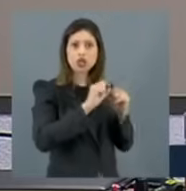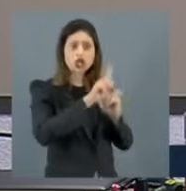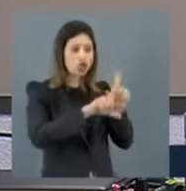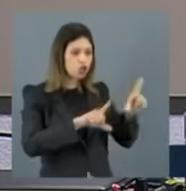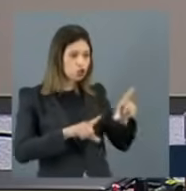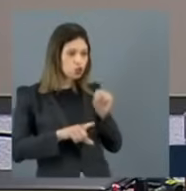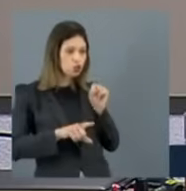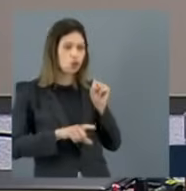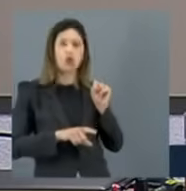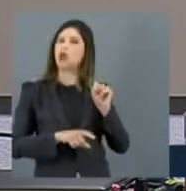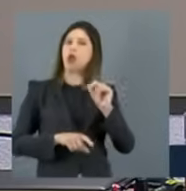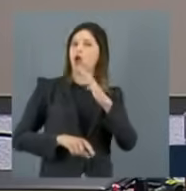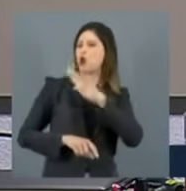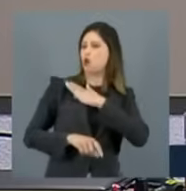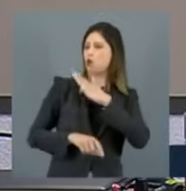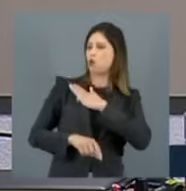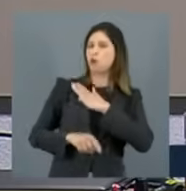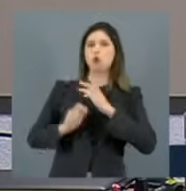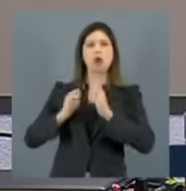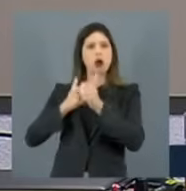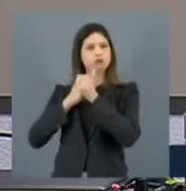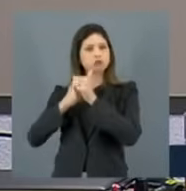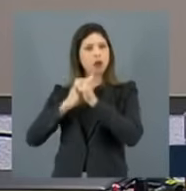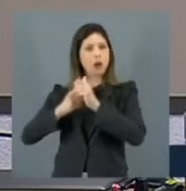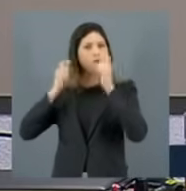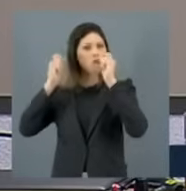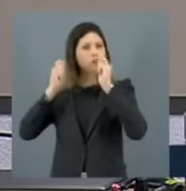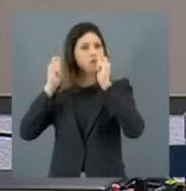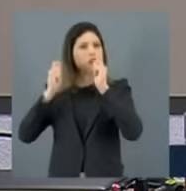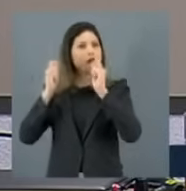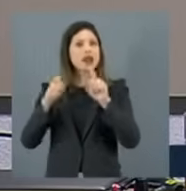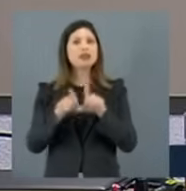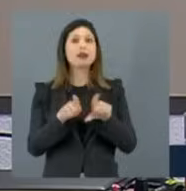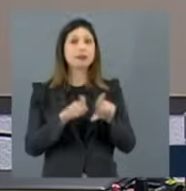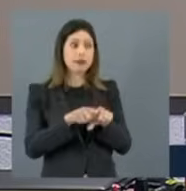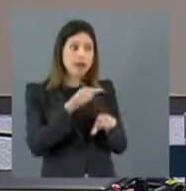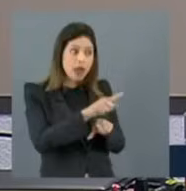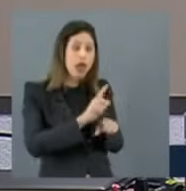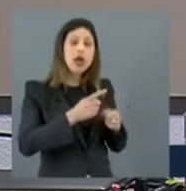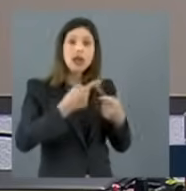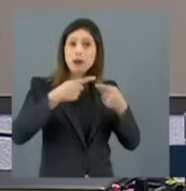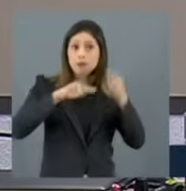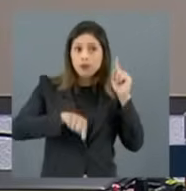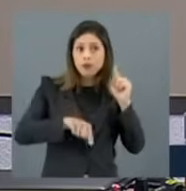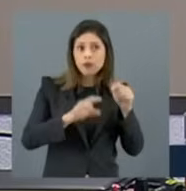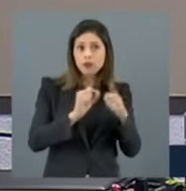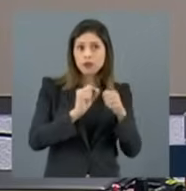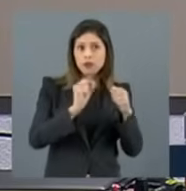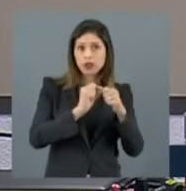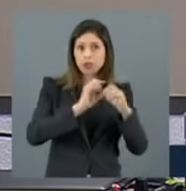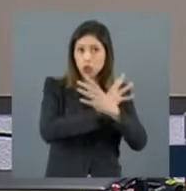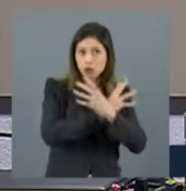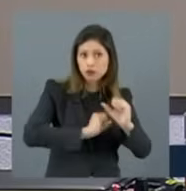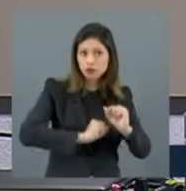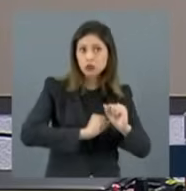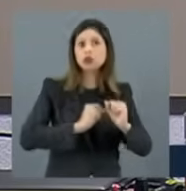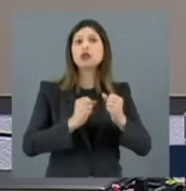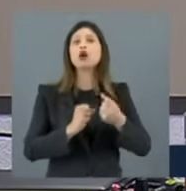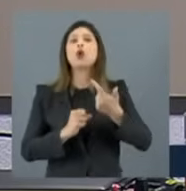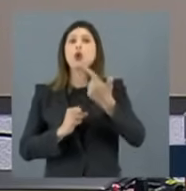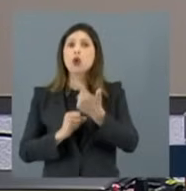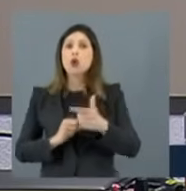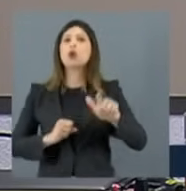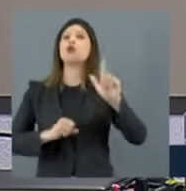Lula, além de ser proibido de mencionar a censura em artigos subsequentes, ou seja, mais um caso